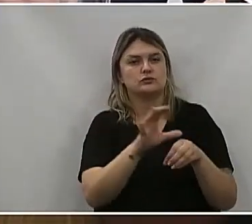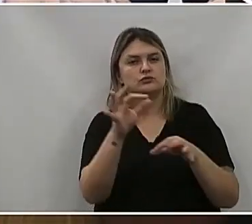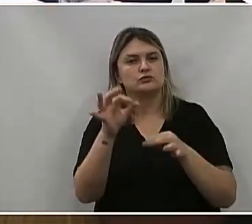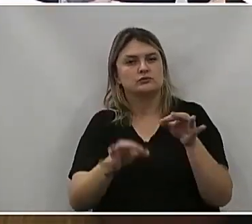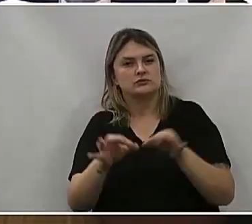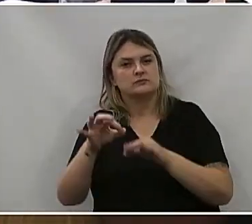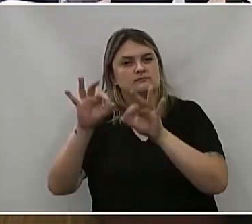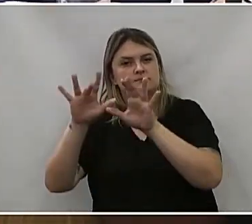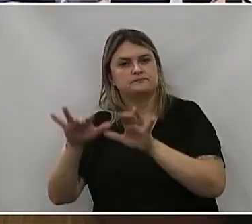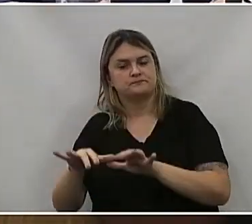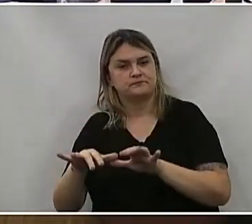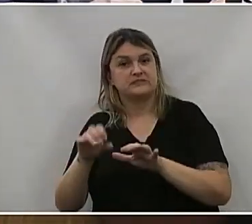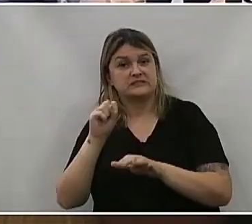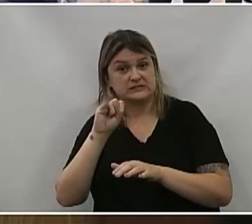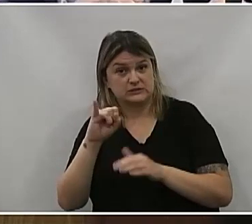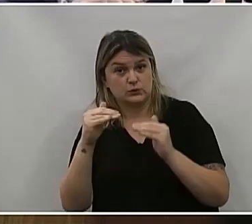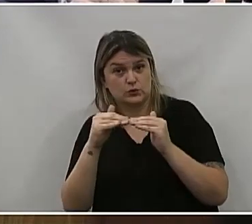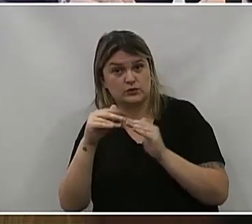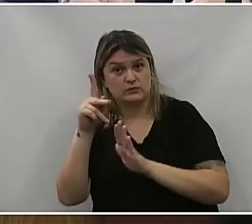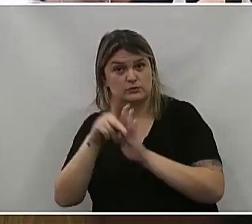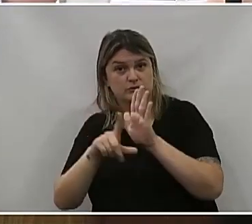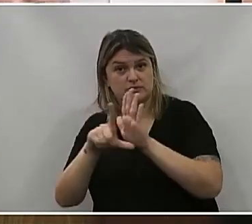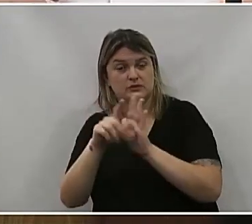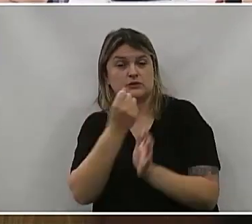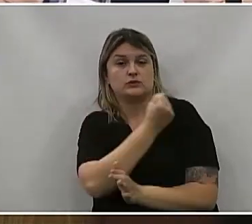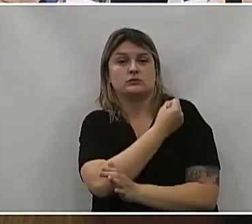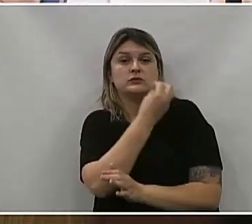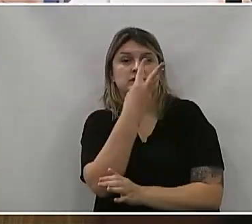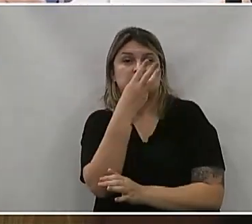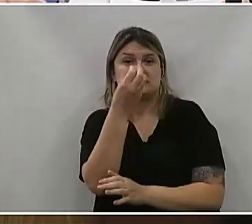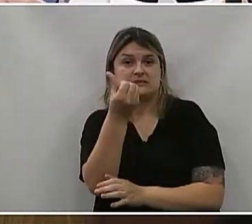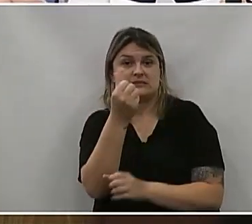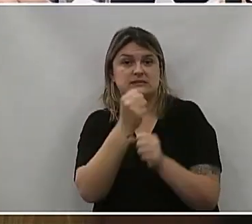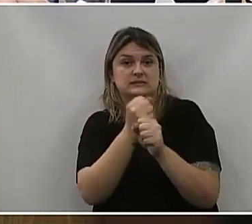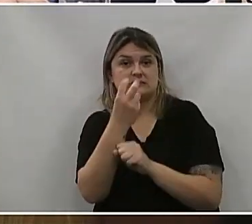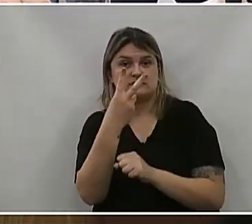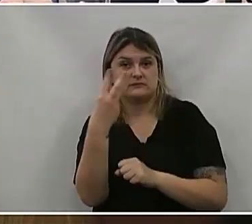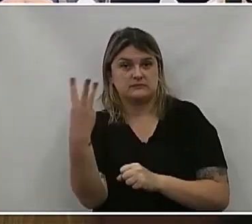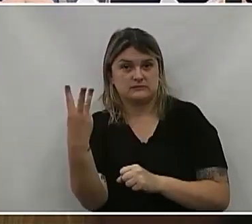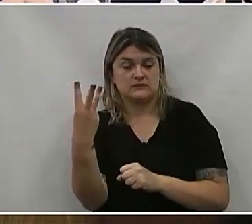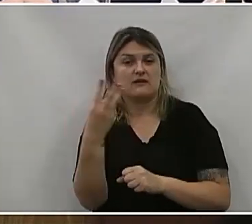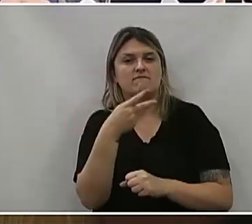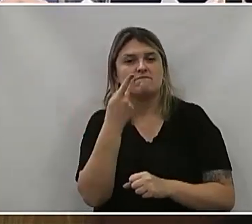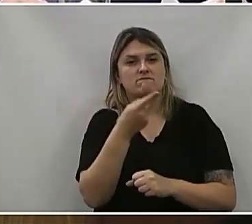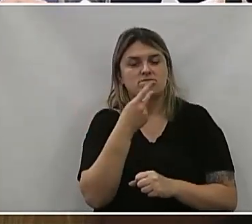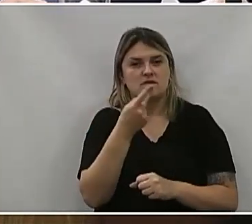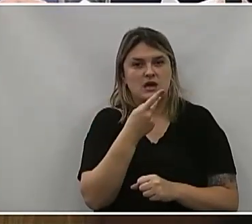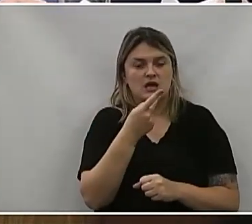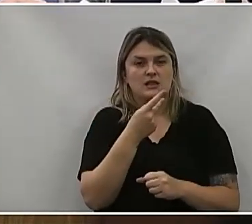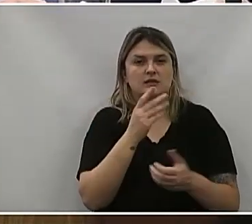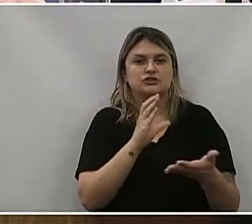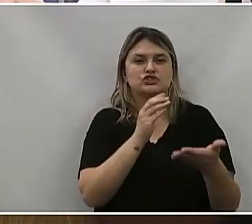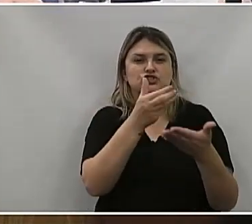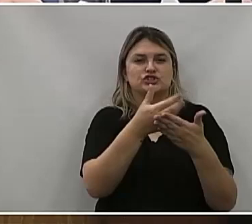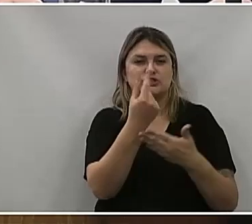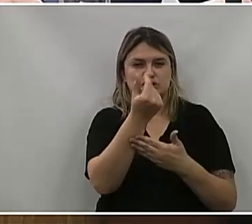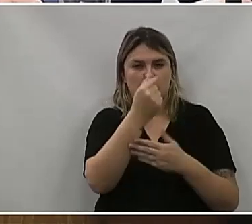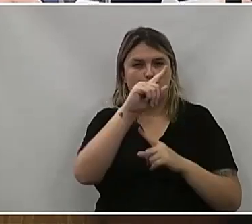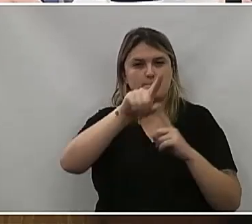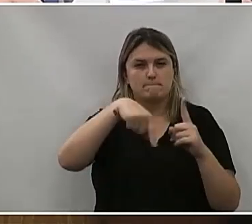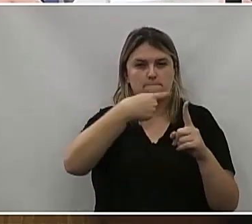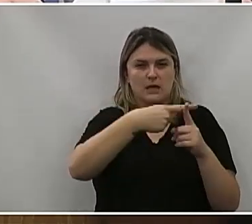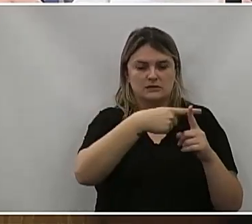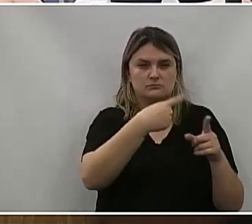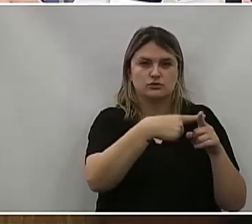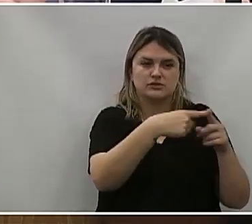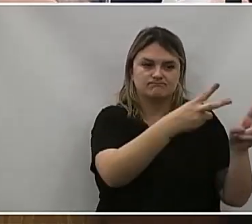Justiça e Redação final, favorável ao projeto de lei ordinária número 36 de 2023, que dispõe sobre crédito adicional suplementar